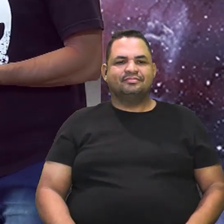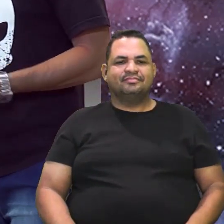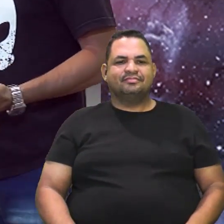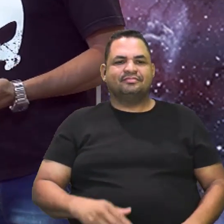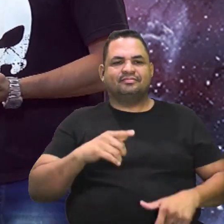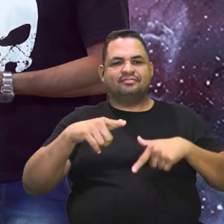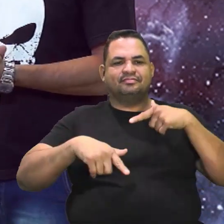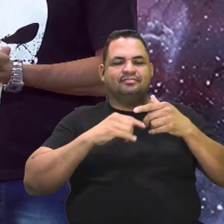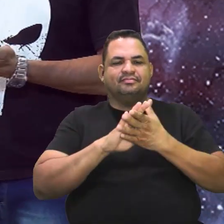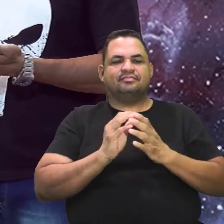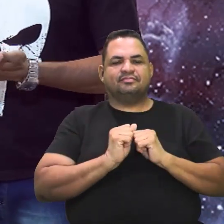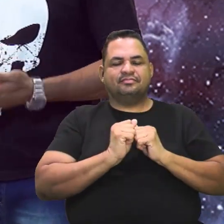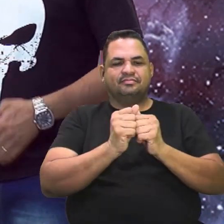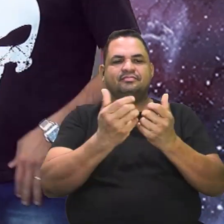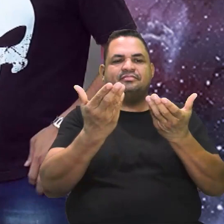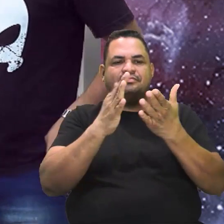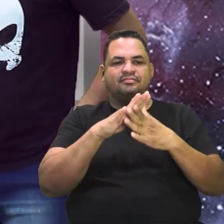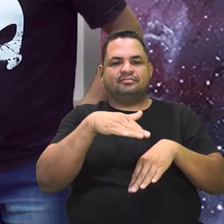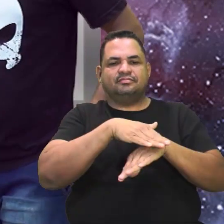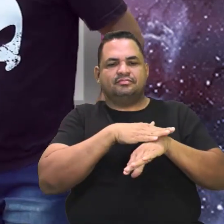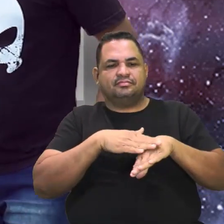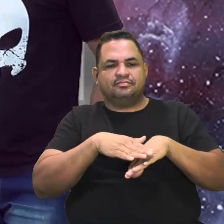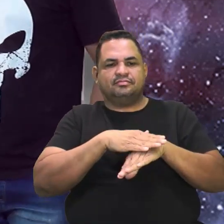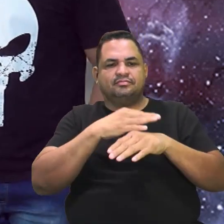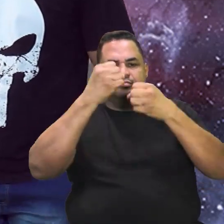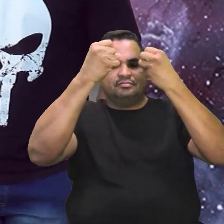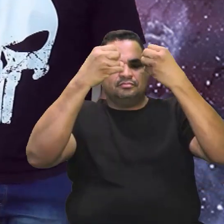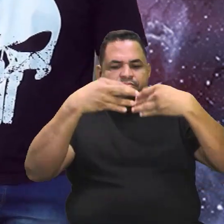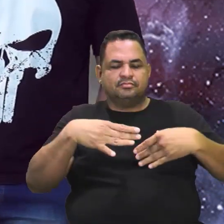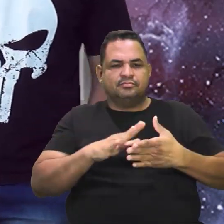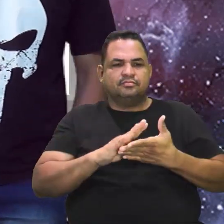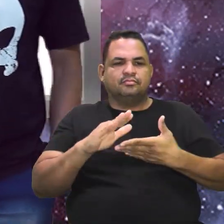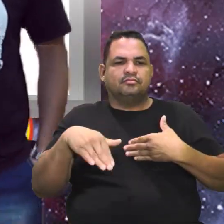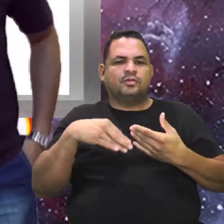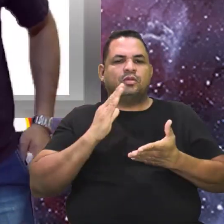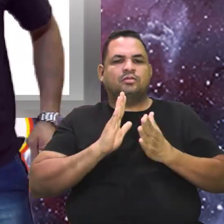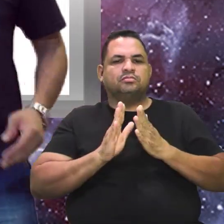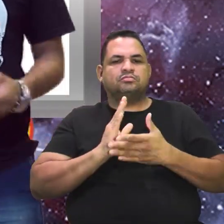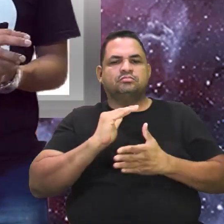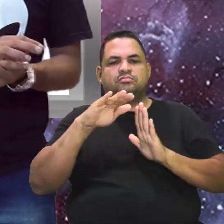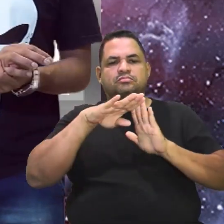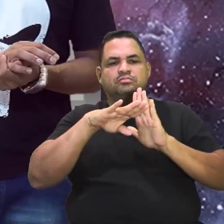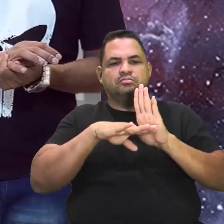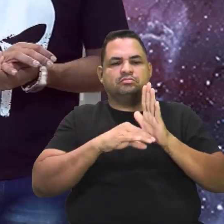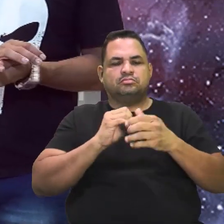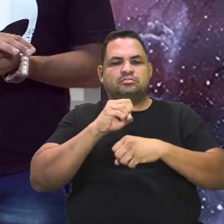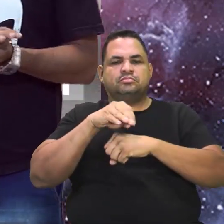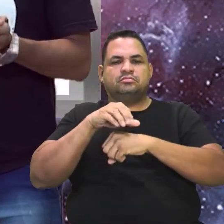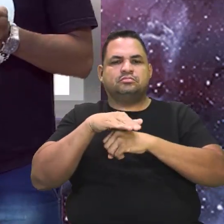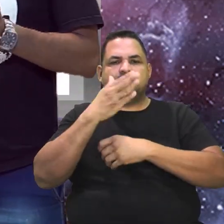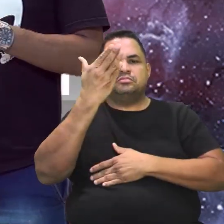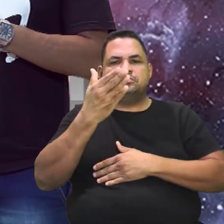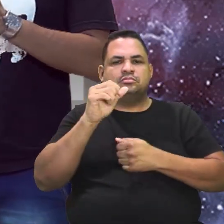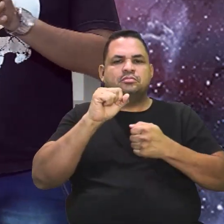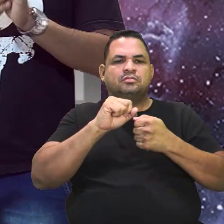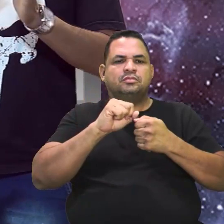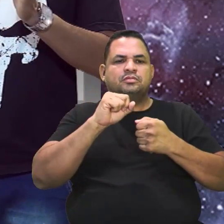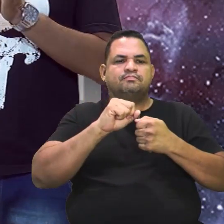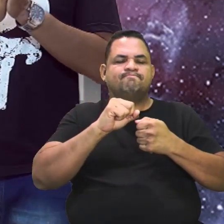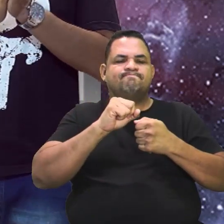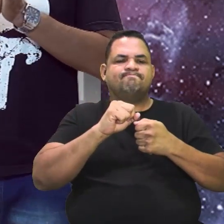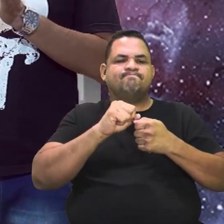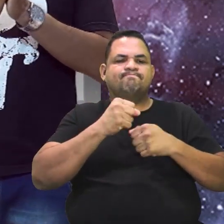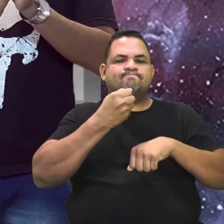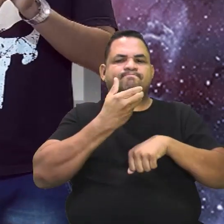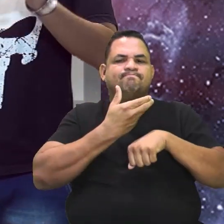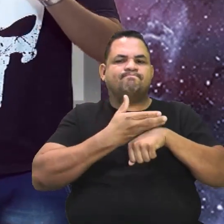vamos trabalhar junto com vocês aí, conversando e explicando qual é o procedimento. Vamos dar algumas dicas, né? A primeira delas, fazer muitos